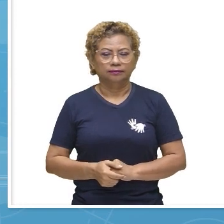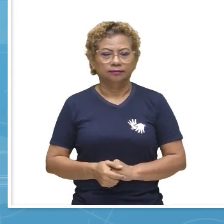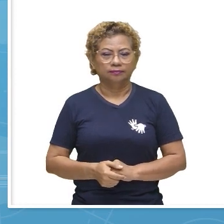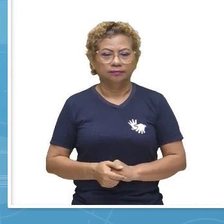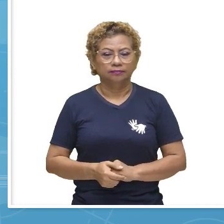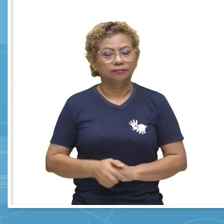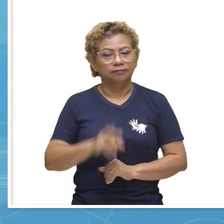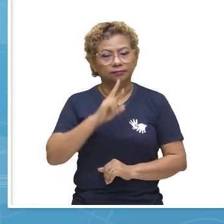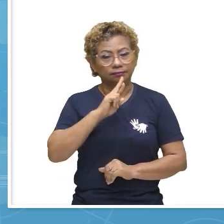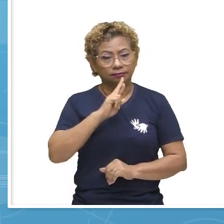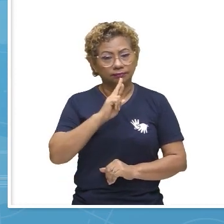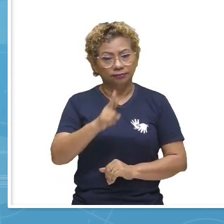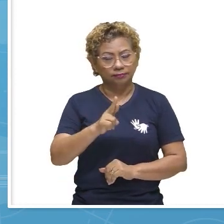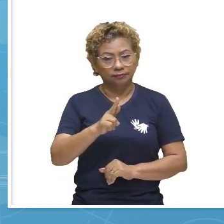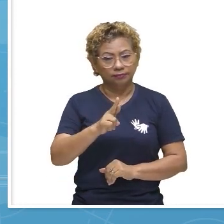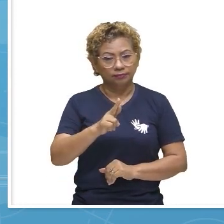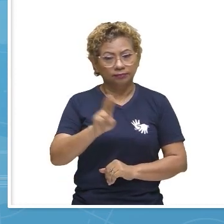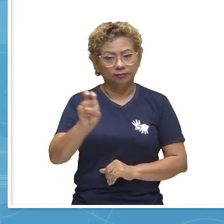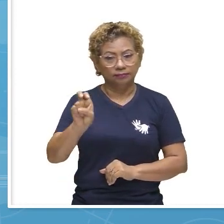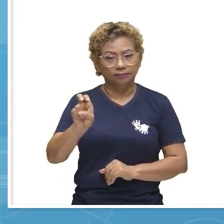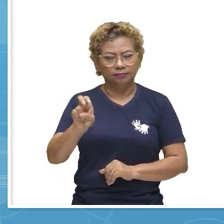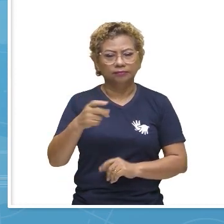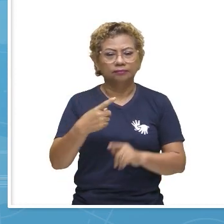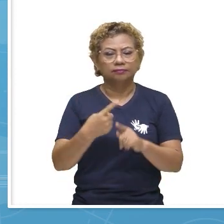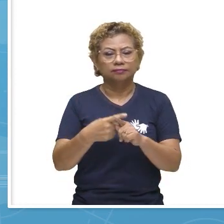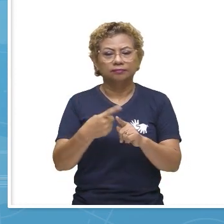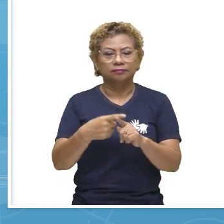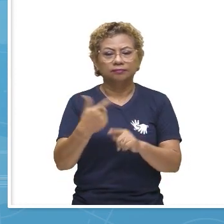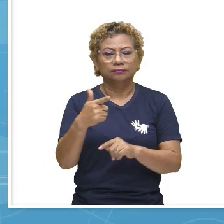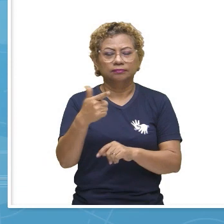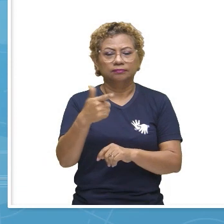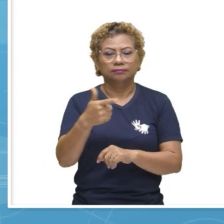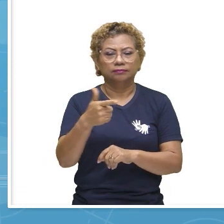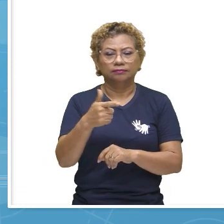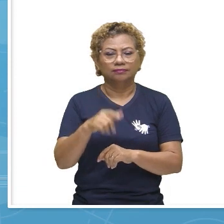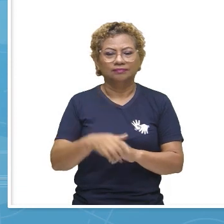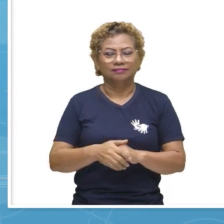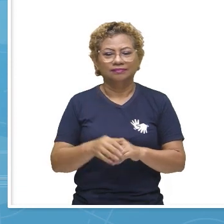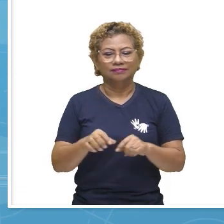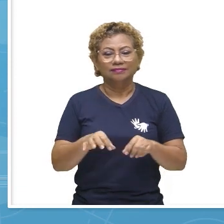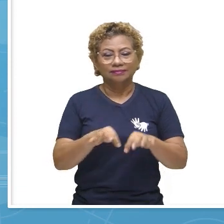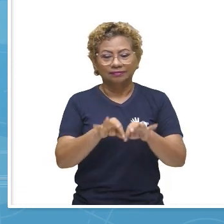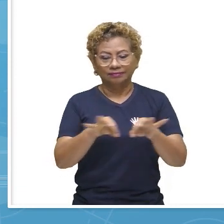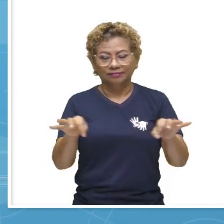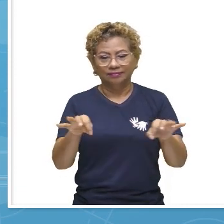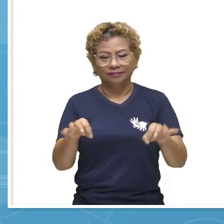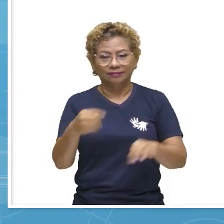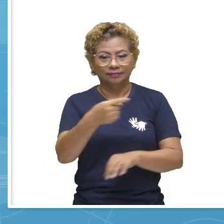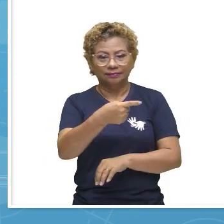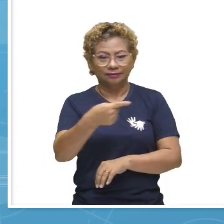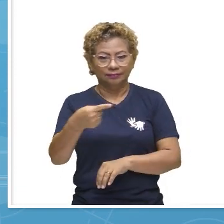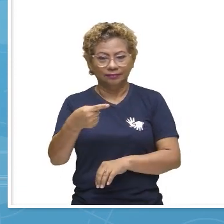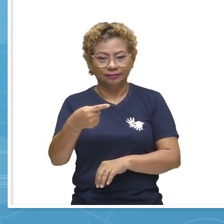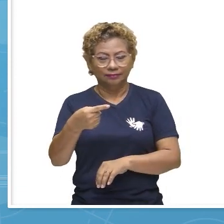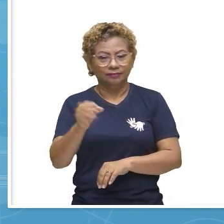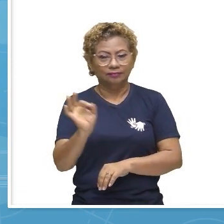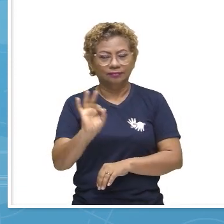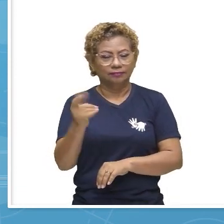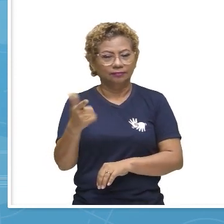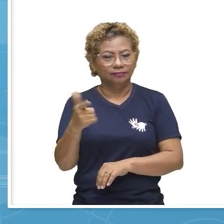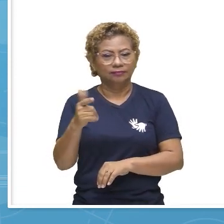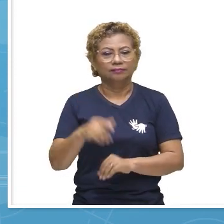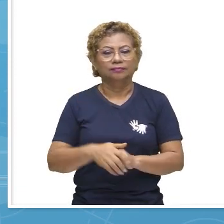minha resposta vai ser 5, né? Porque não existe medida negativa, né? Então, qual é